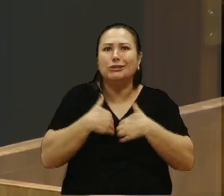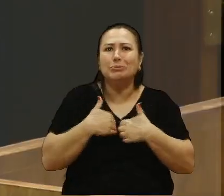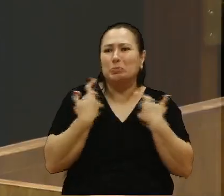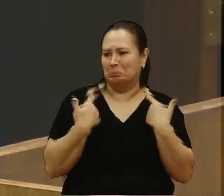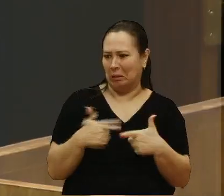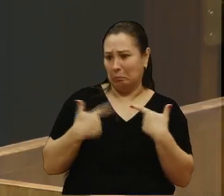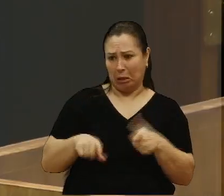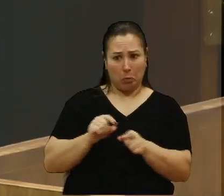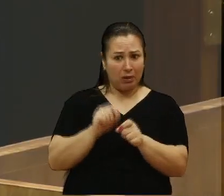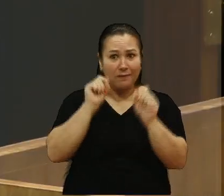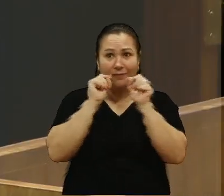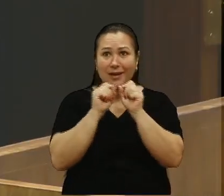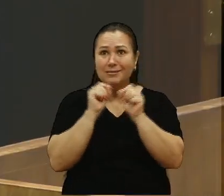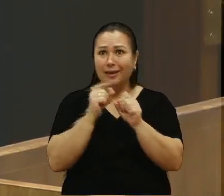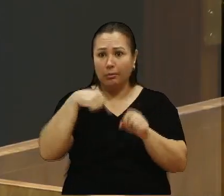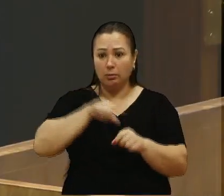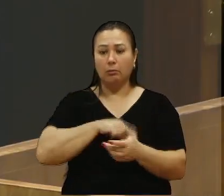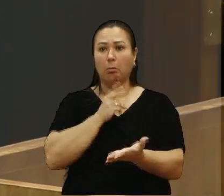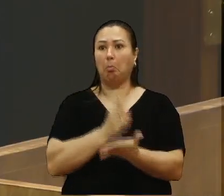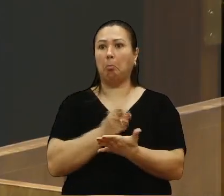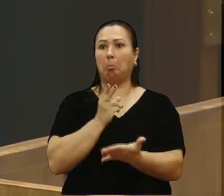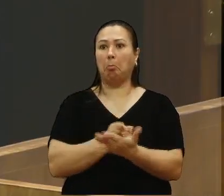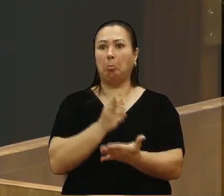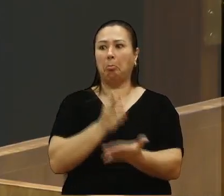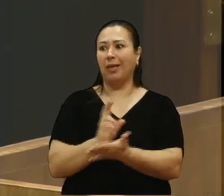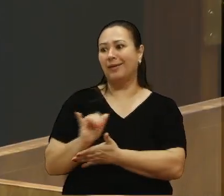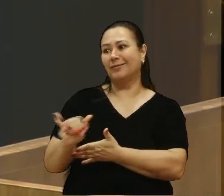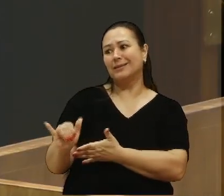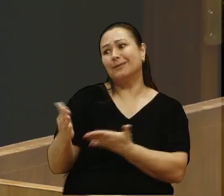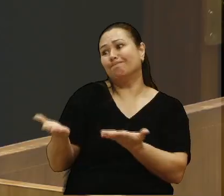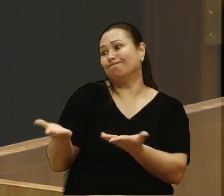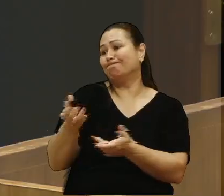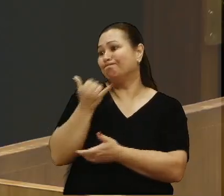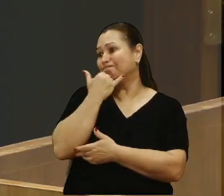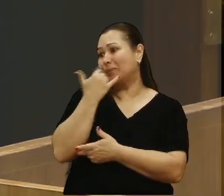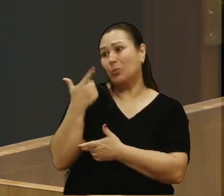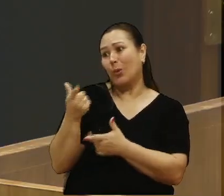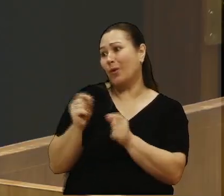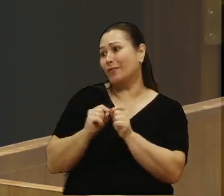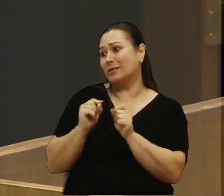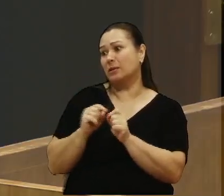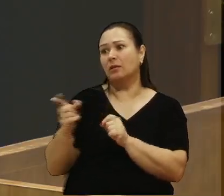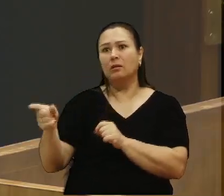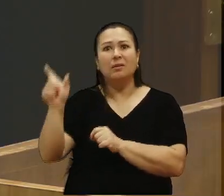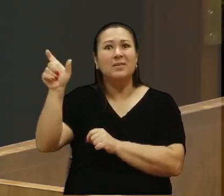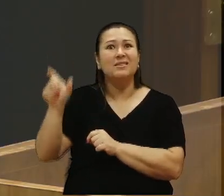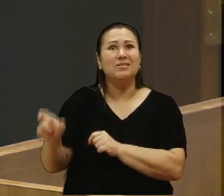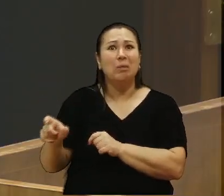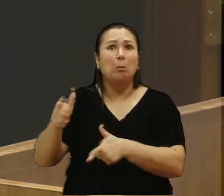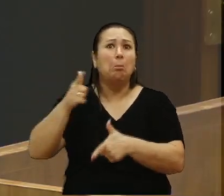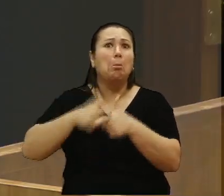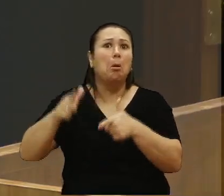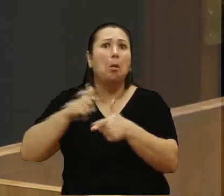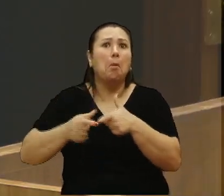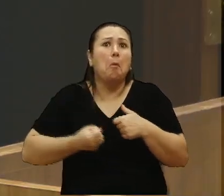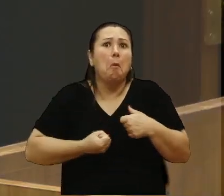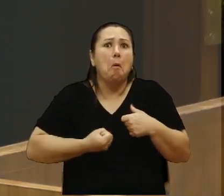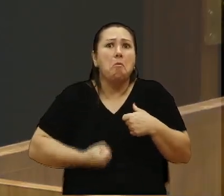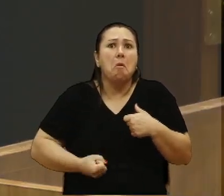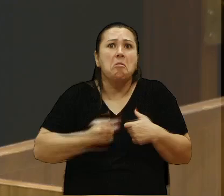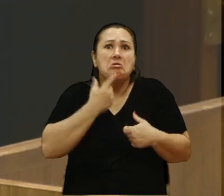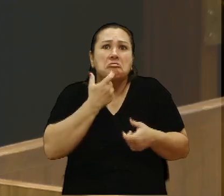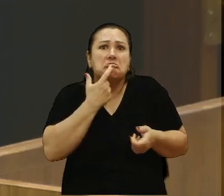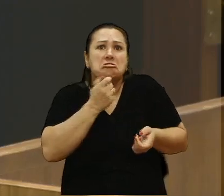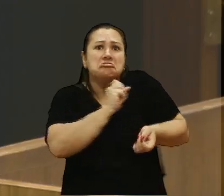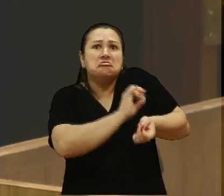Nós vamos seguir dizendo para uma pessoa que sangra ao defecar que ela vai ter que ficar